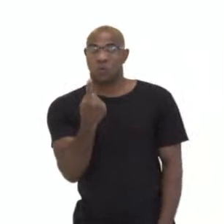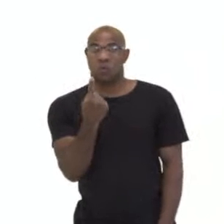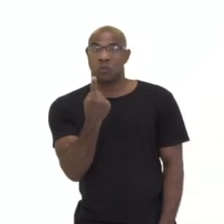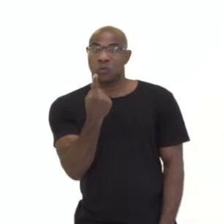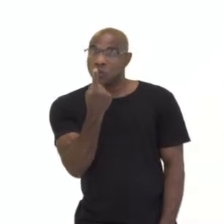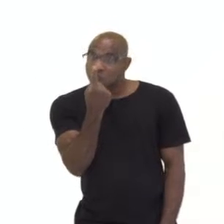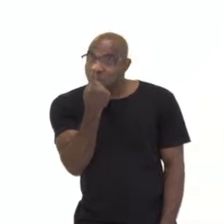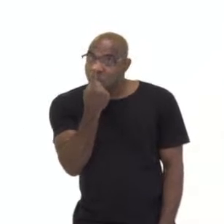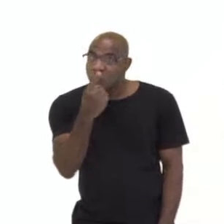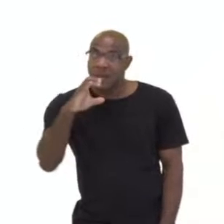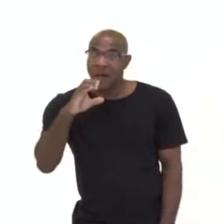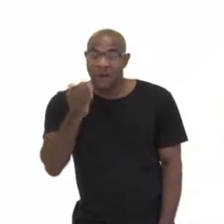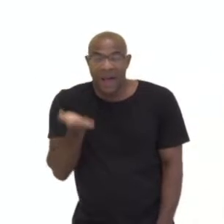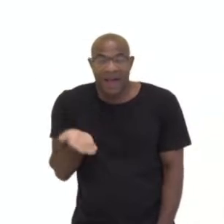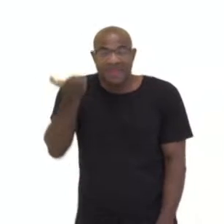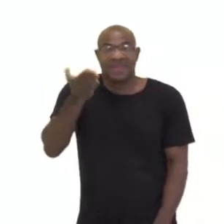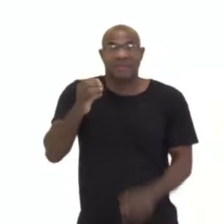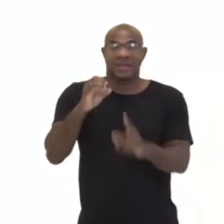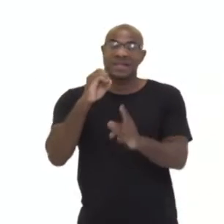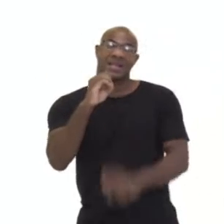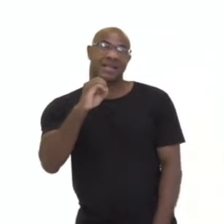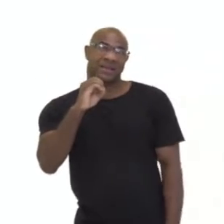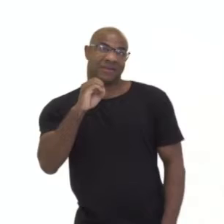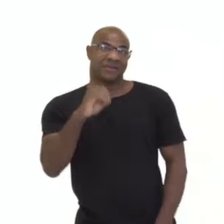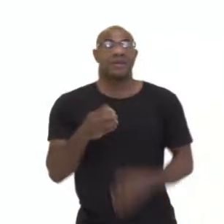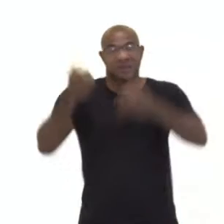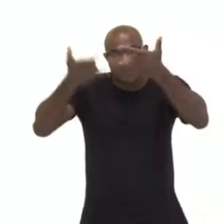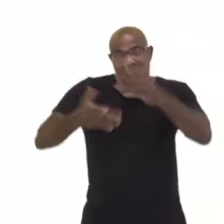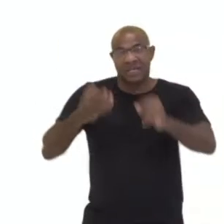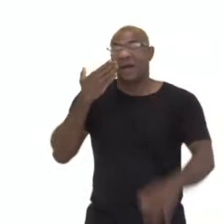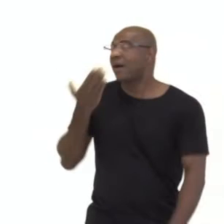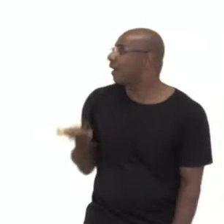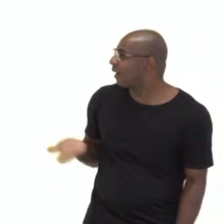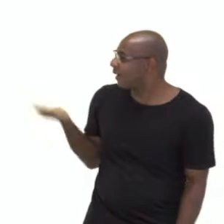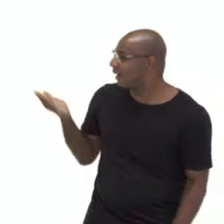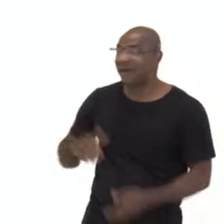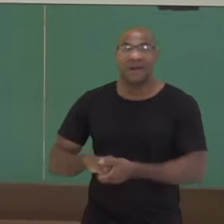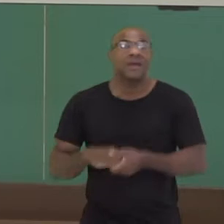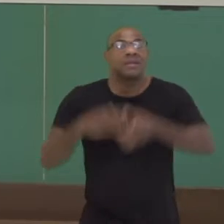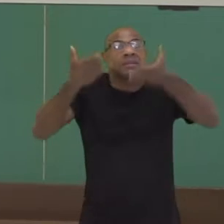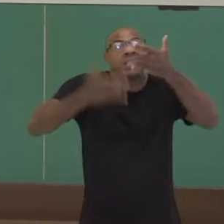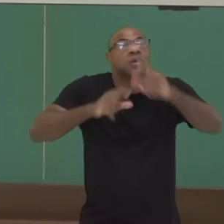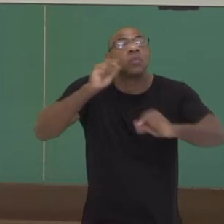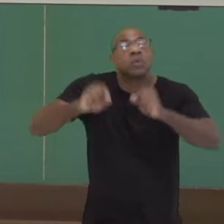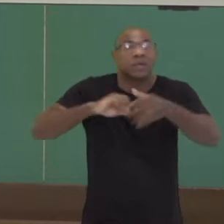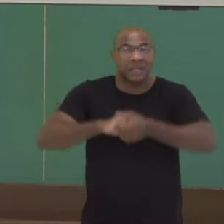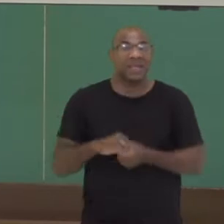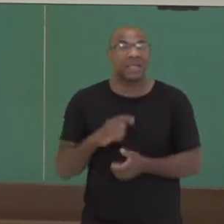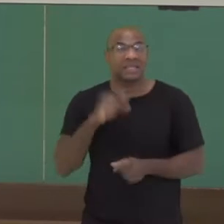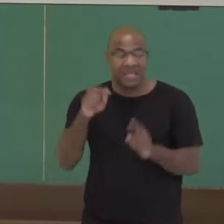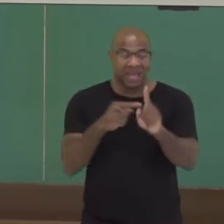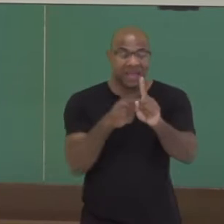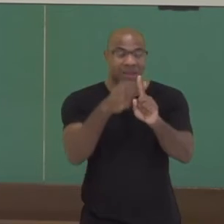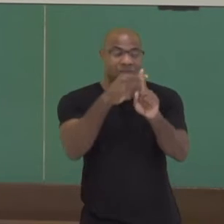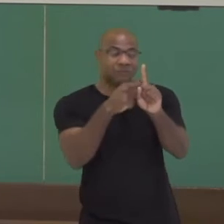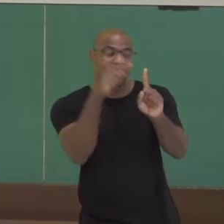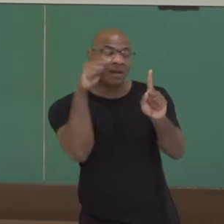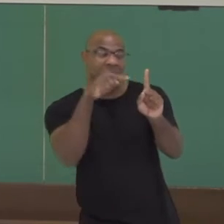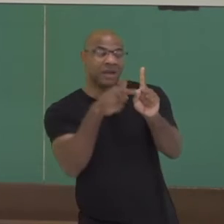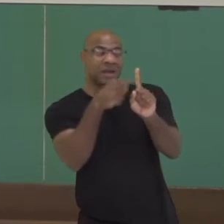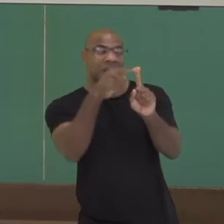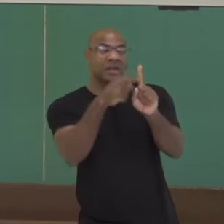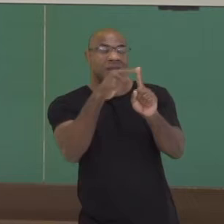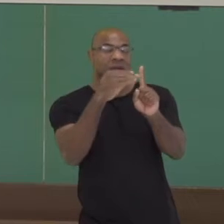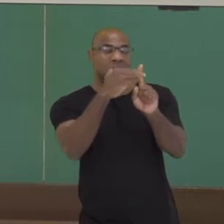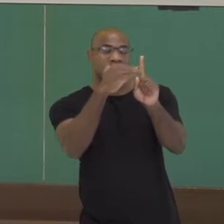zero. O que ele está querendo dizer aqui? Ele está querendo dizer que essa temperatura